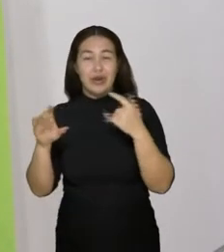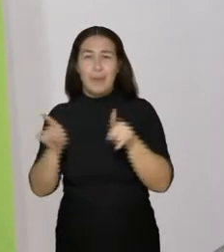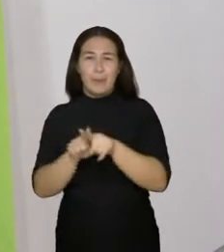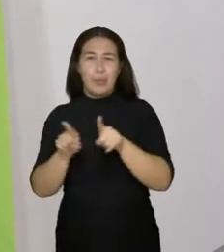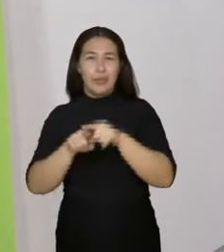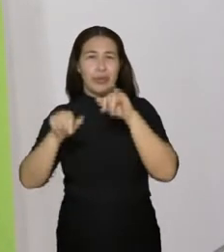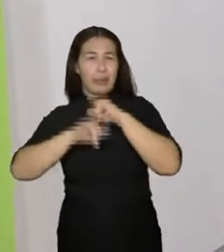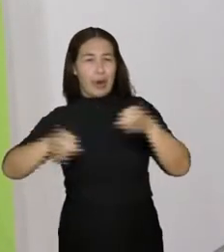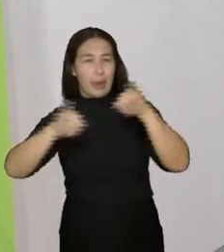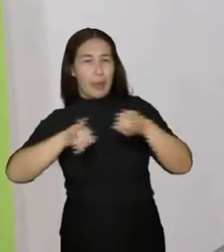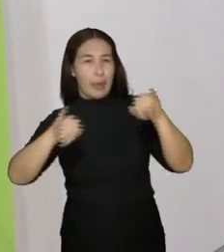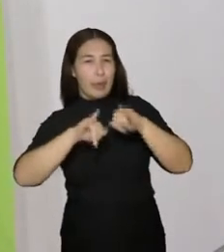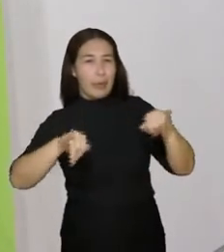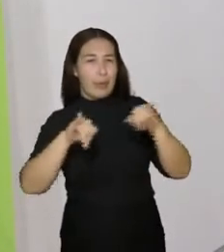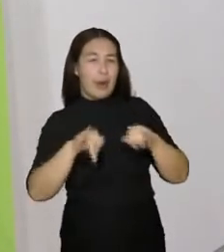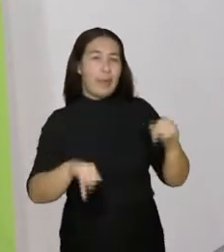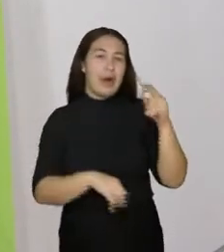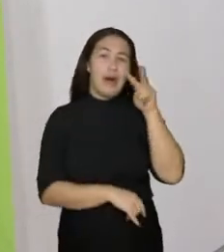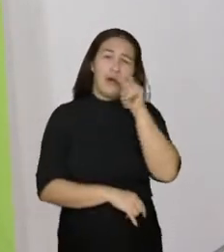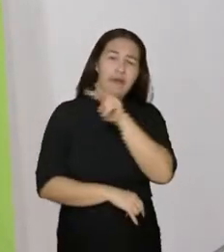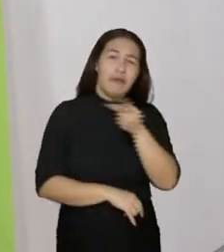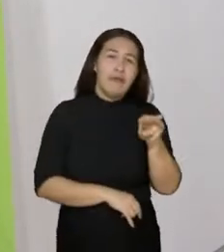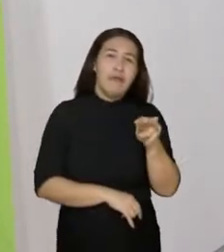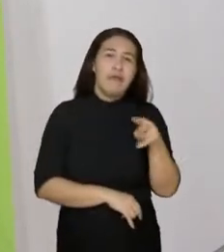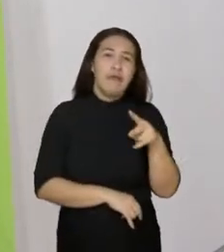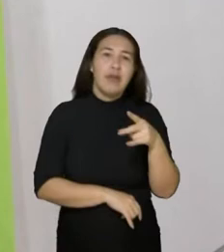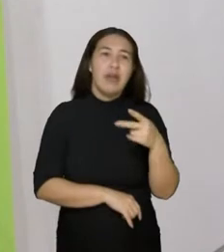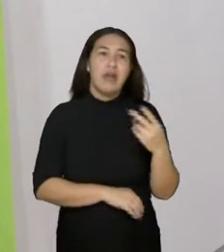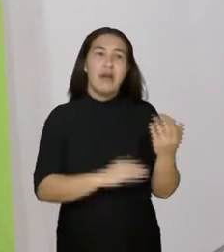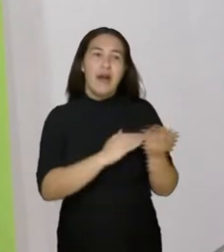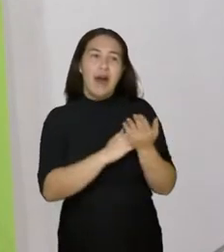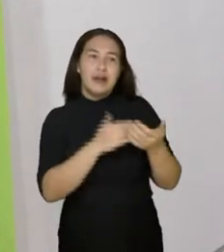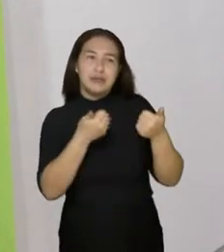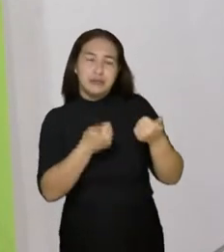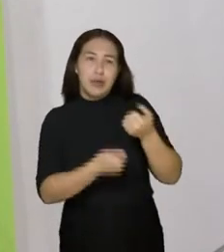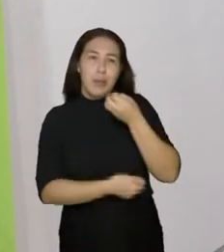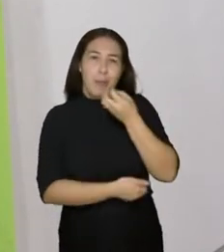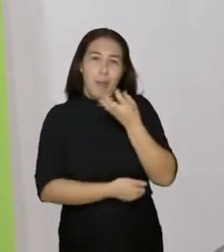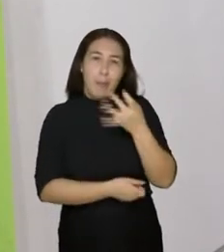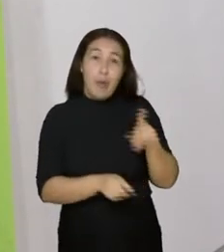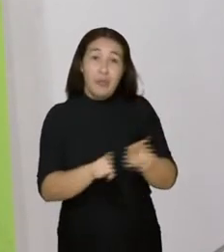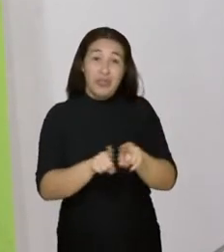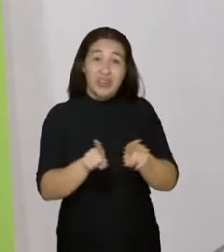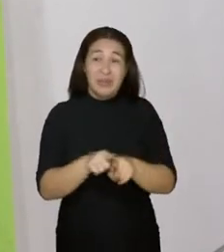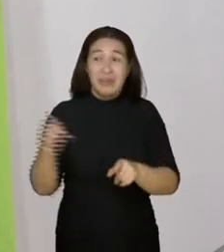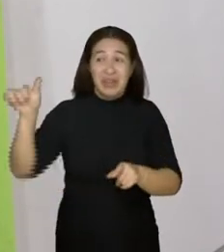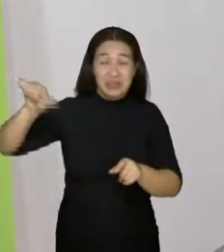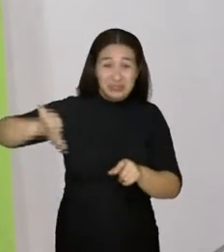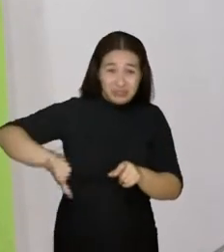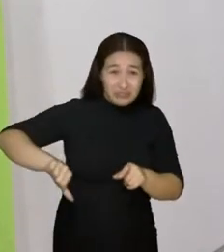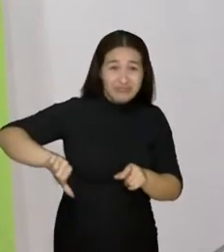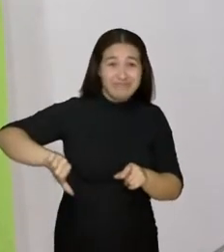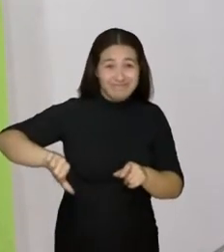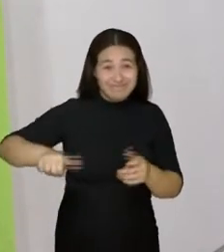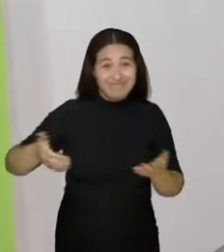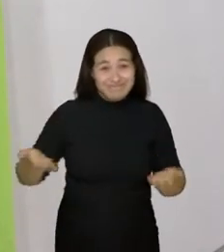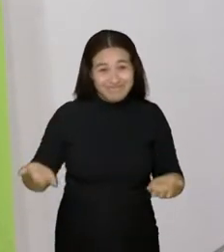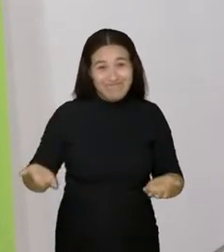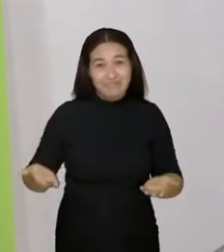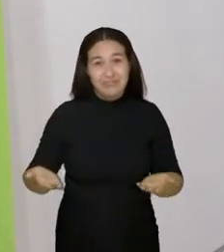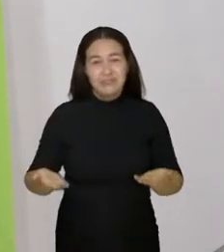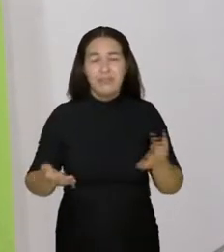ouvir palavras positivas mas também palavras negativas mas eu fico feliz pela graça